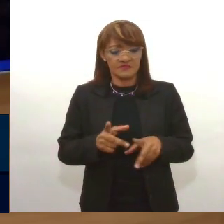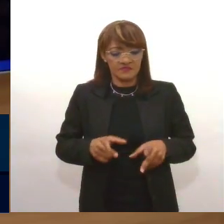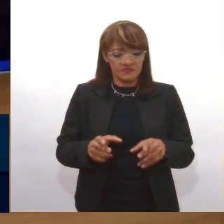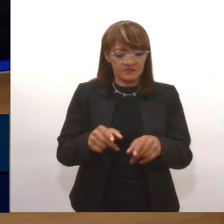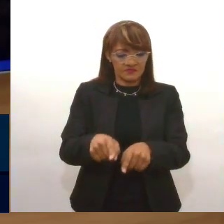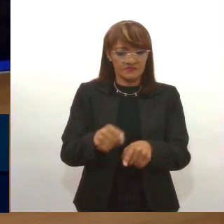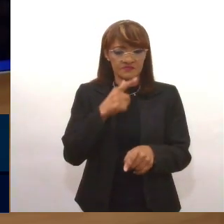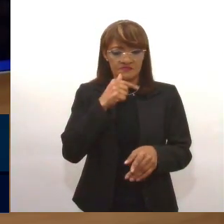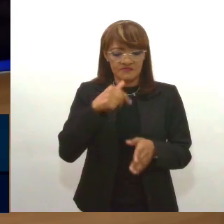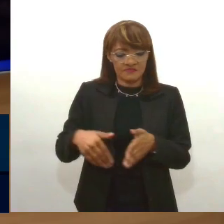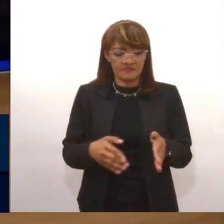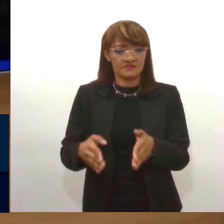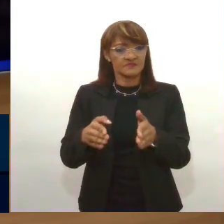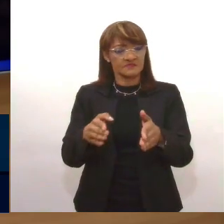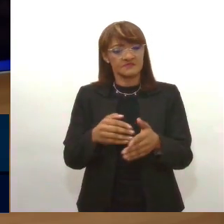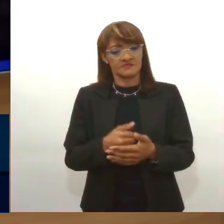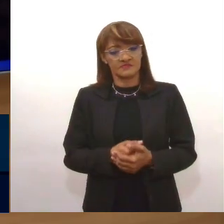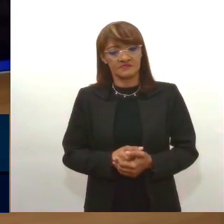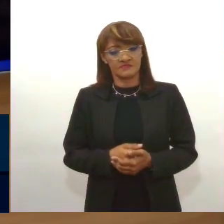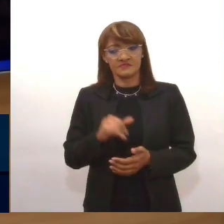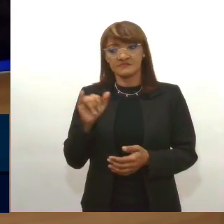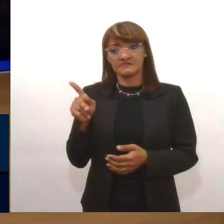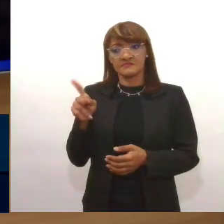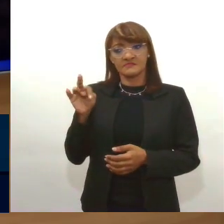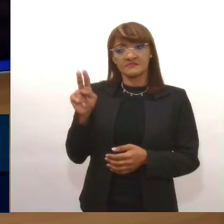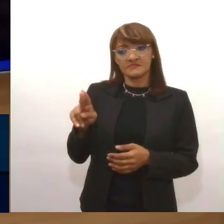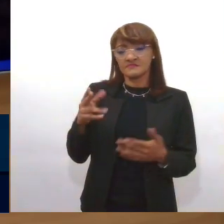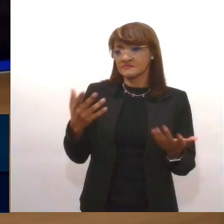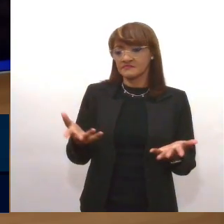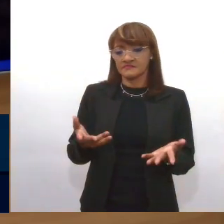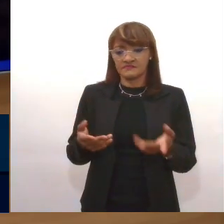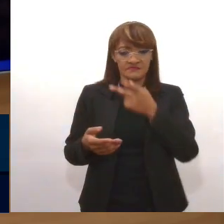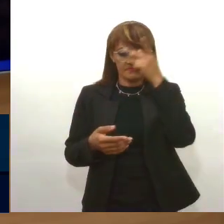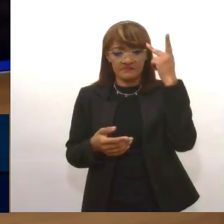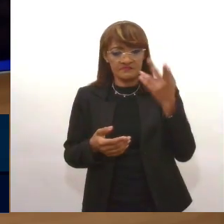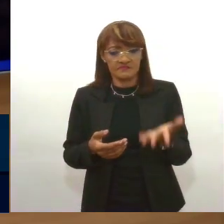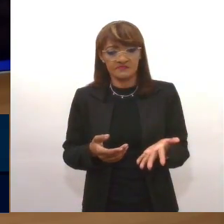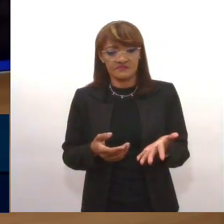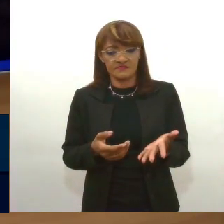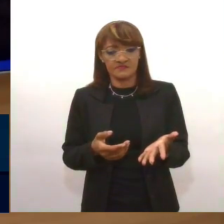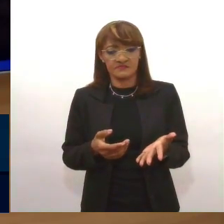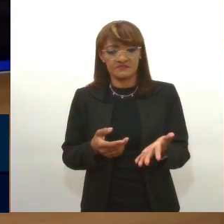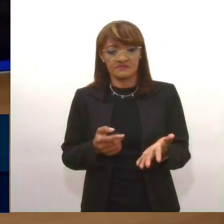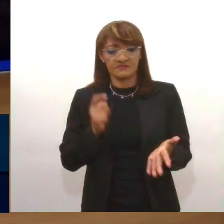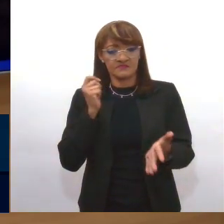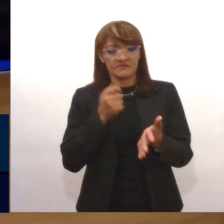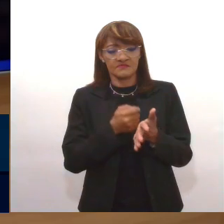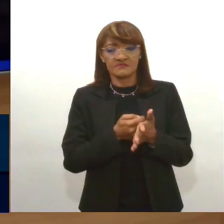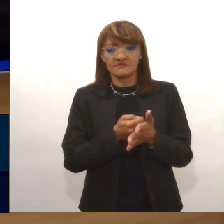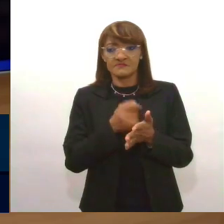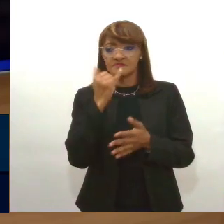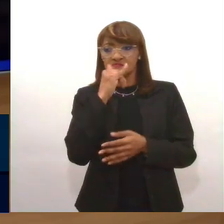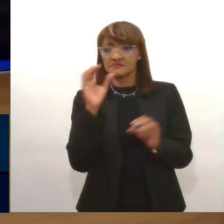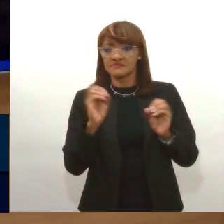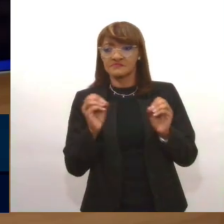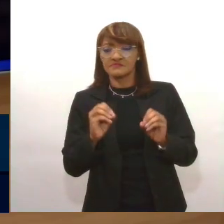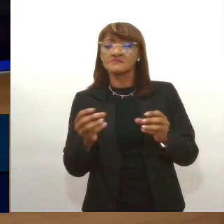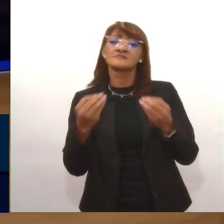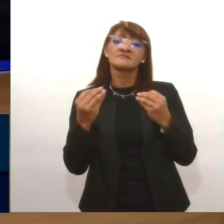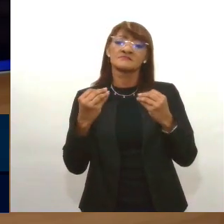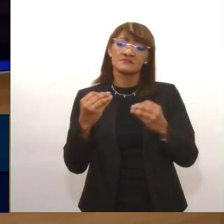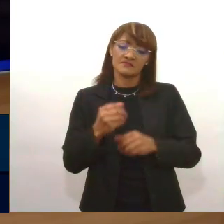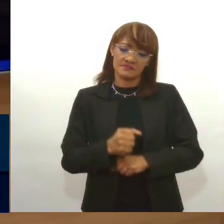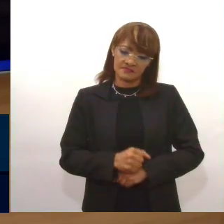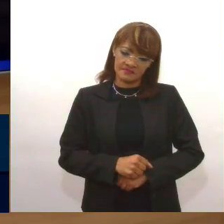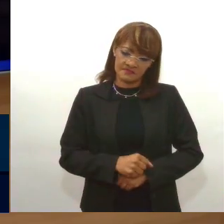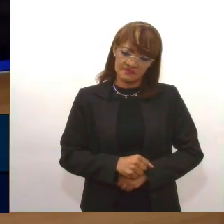IPTU tem pessoas que não tá tendo condições nem de pagar a energia como é que vai ser nós acordamos com as